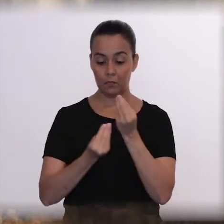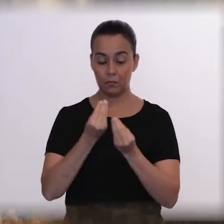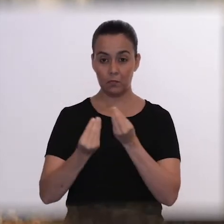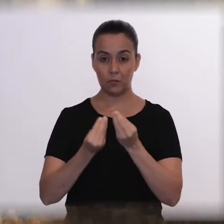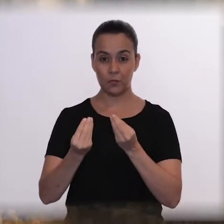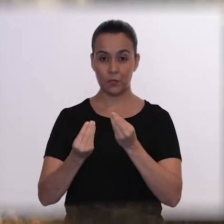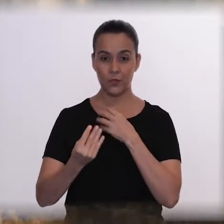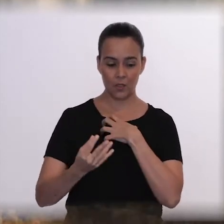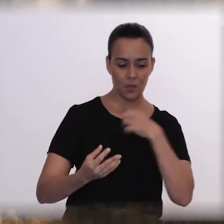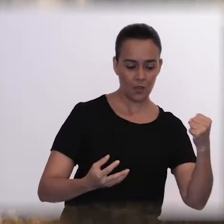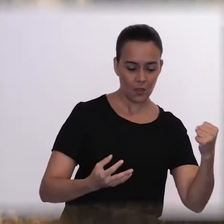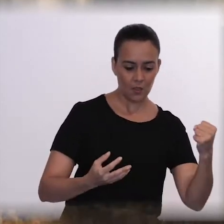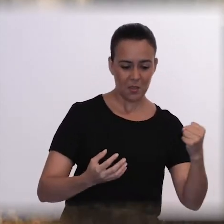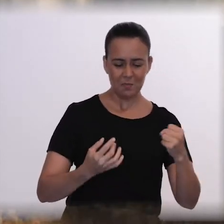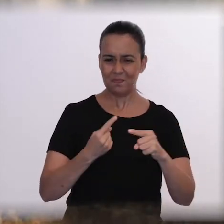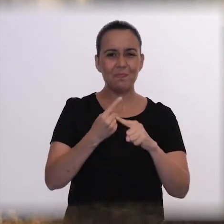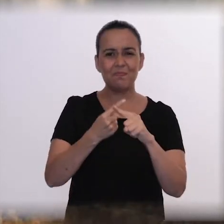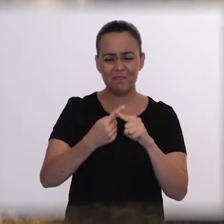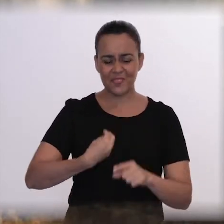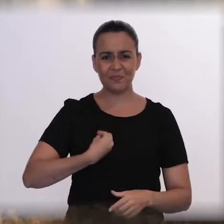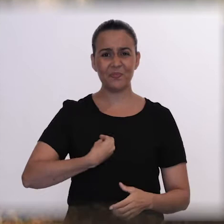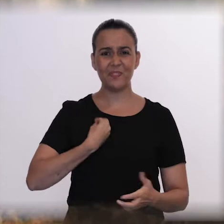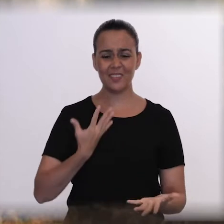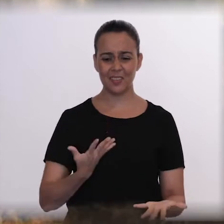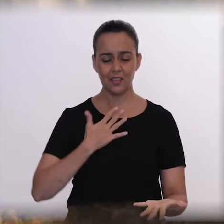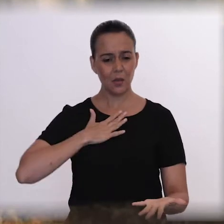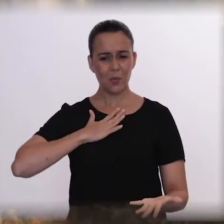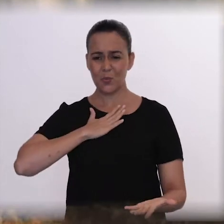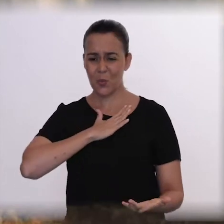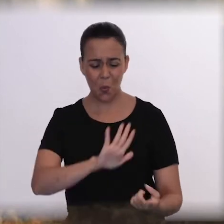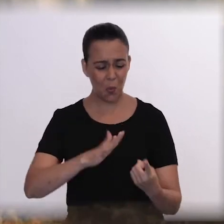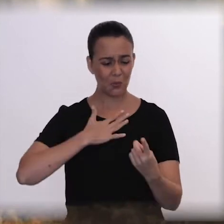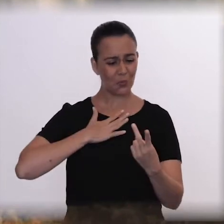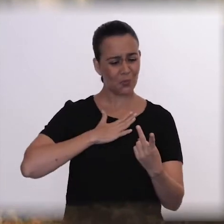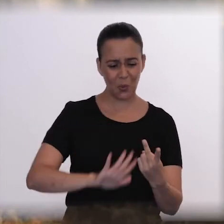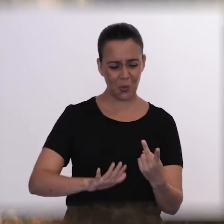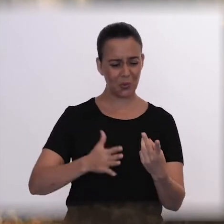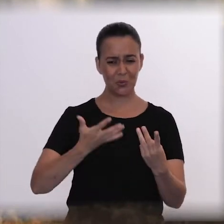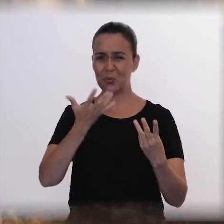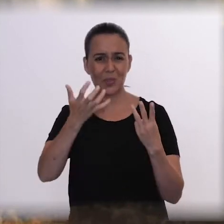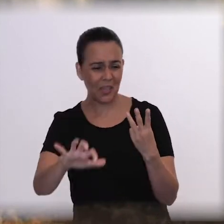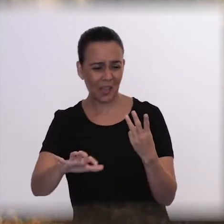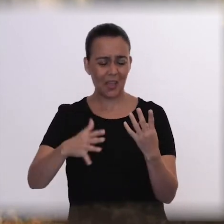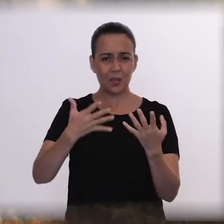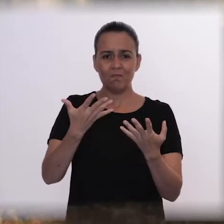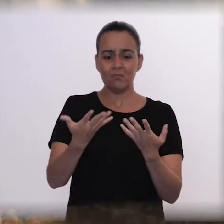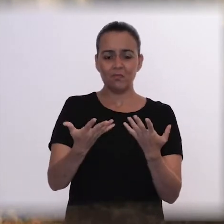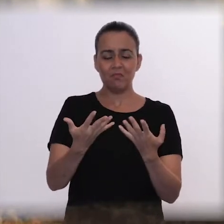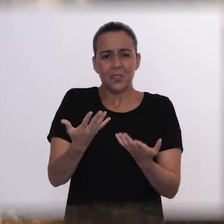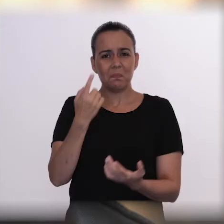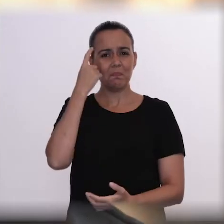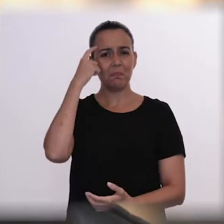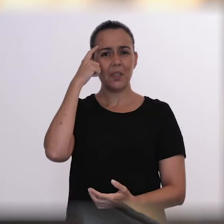Quando o nível de insatisfação que você tá da vida chega num ponto que, se eu morrer, tudo